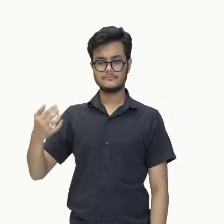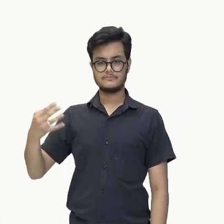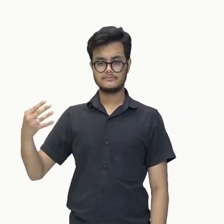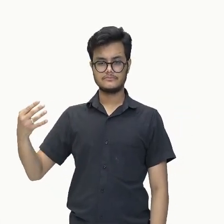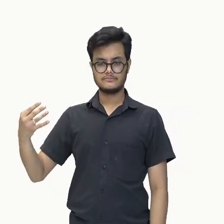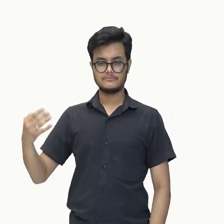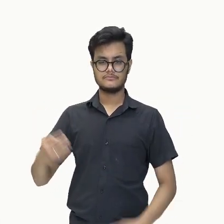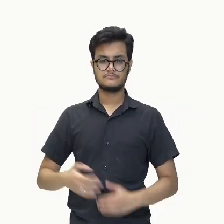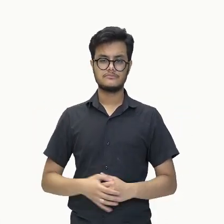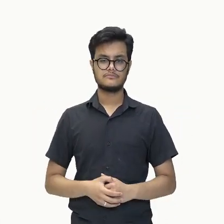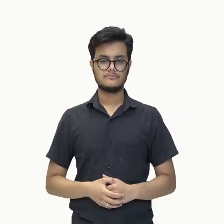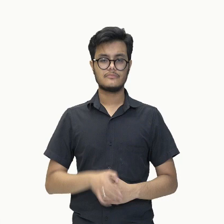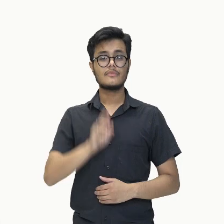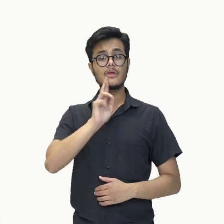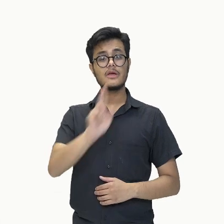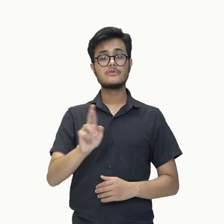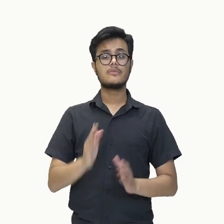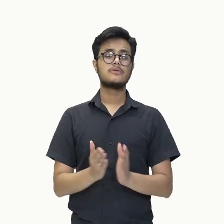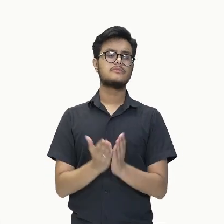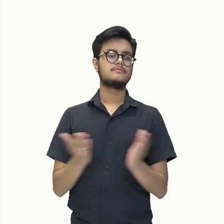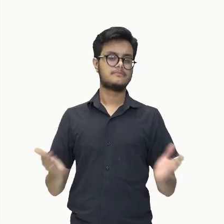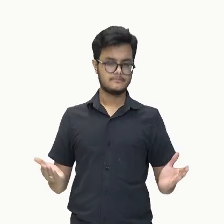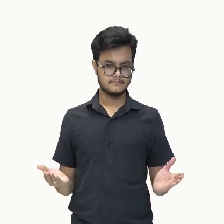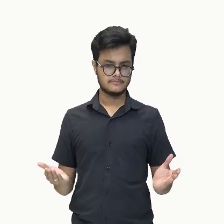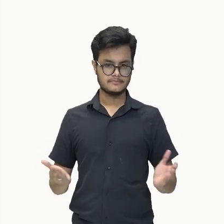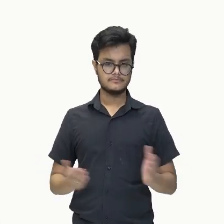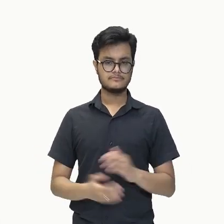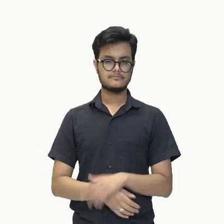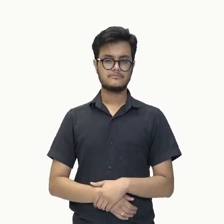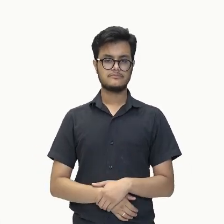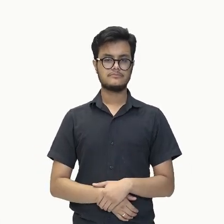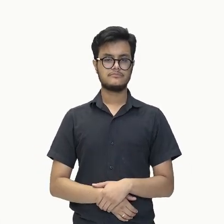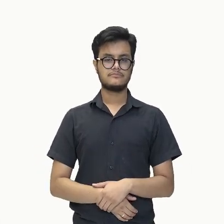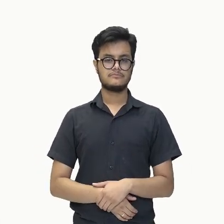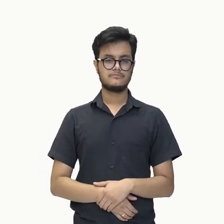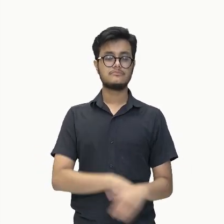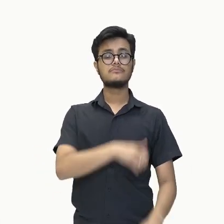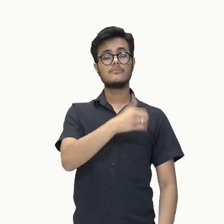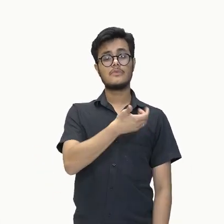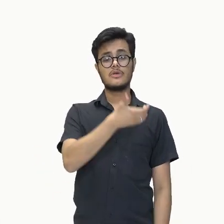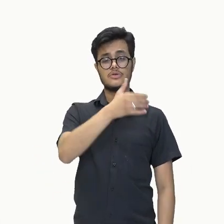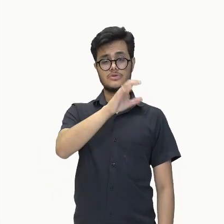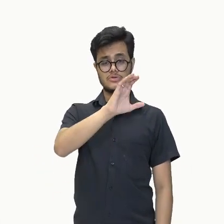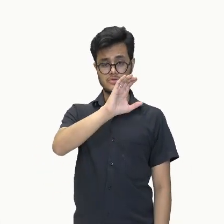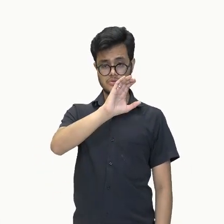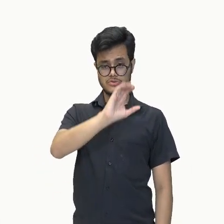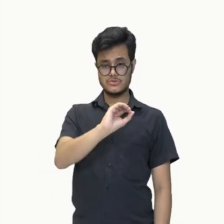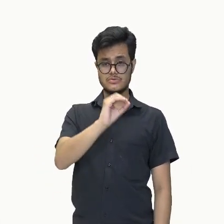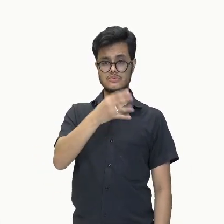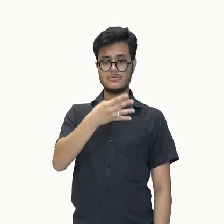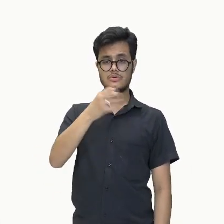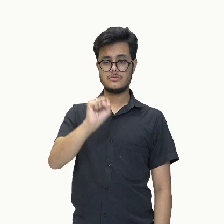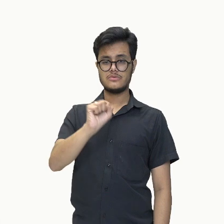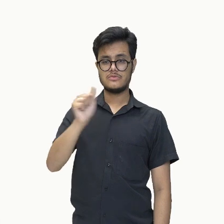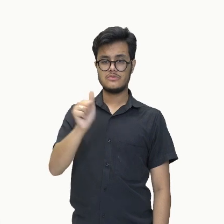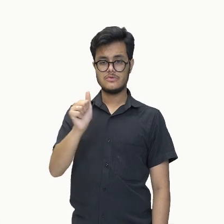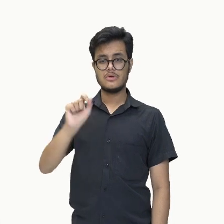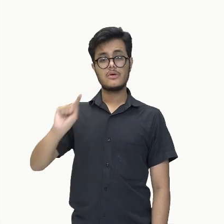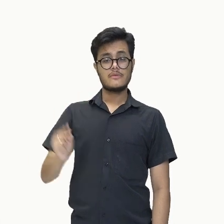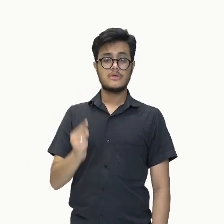6. Efetuando o produto entre esses dois fatores aqui, vamos encontrar esse valor aqui, né?